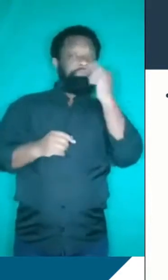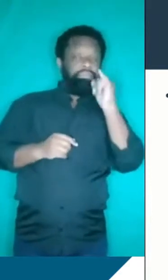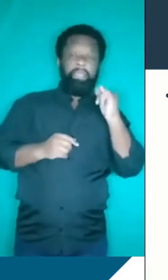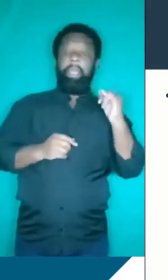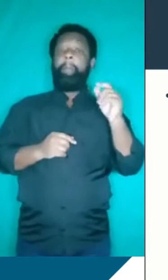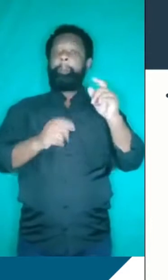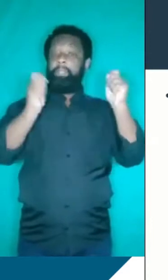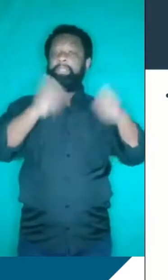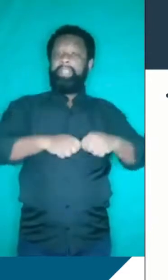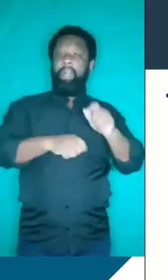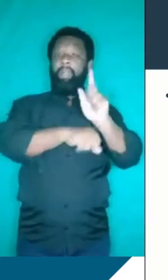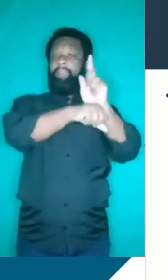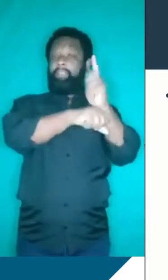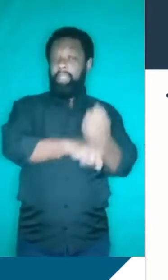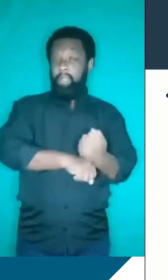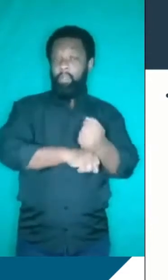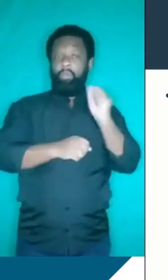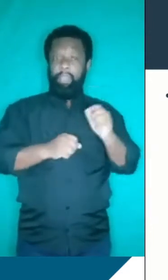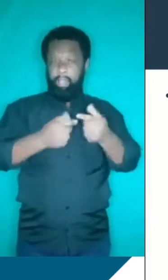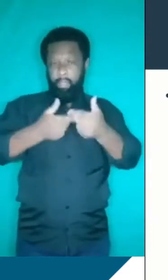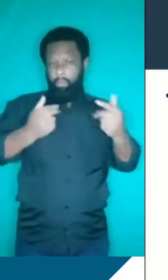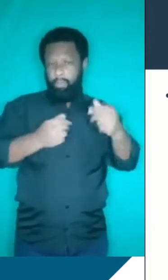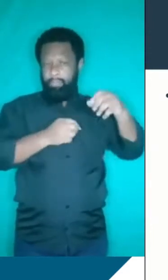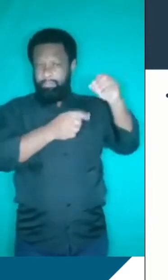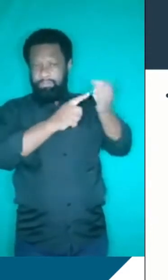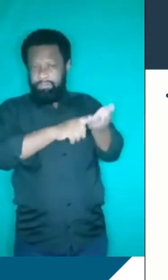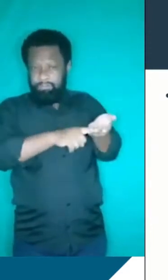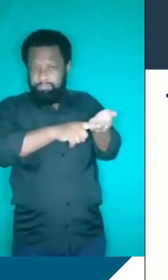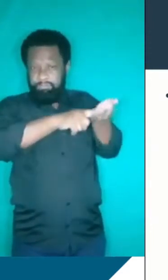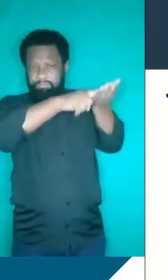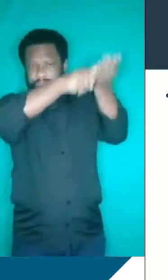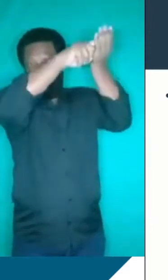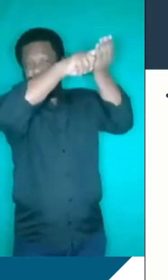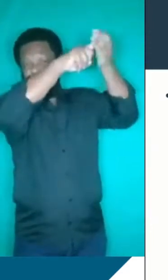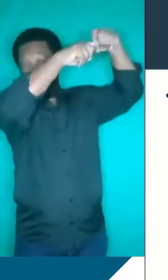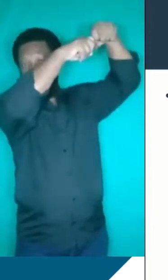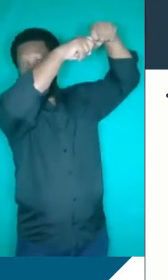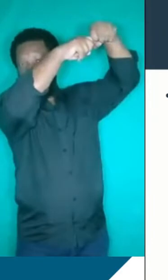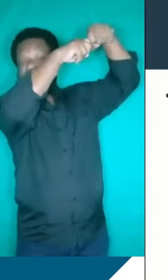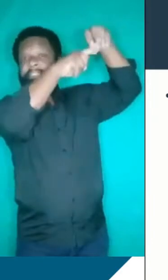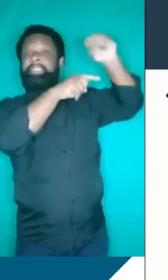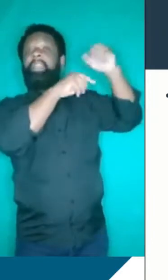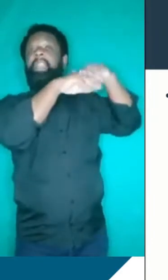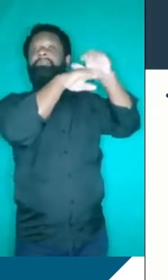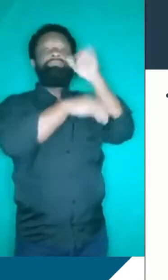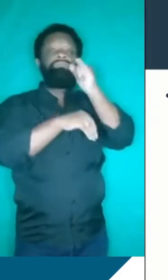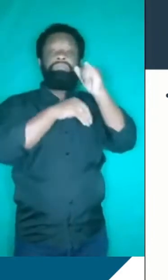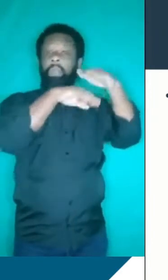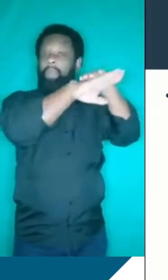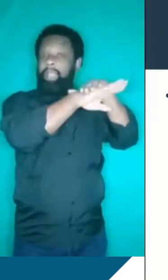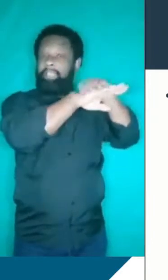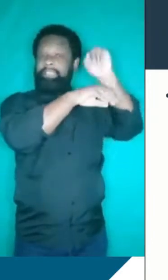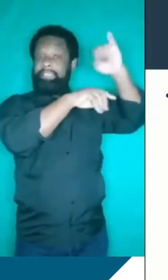potencial gravitacional. Eu coloco um corpo a uma determinada altura. Estou armazenando essa energia nele. Se eu solto esse corpo,